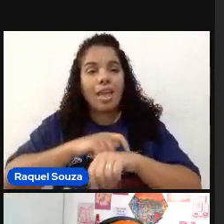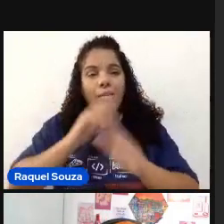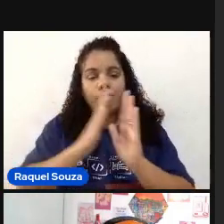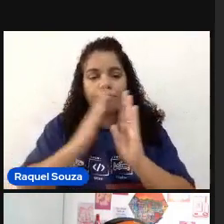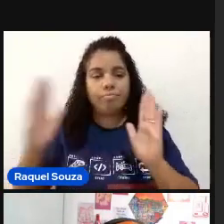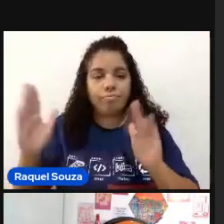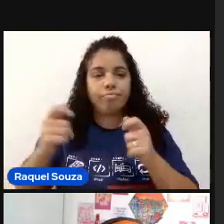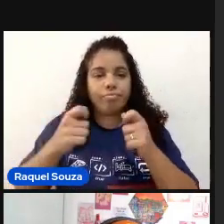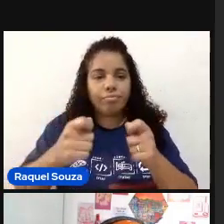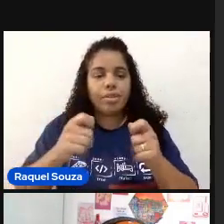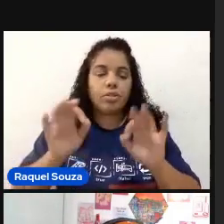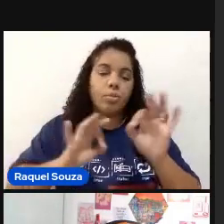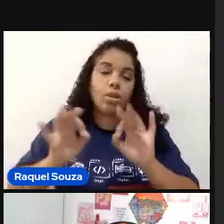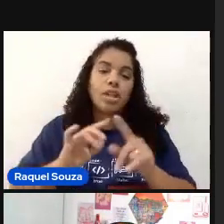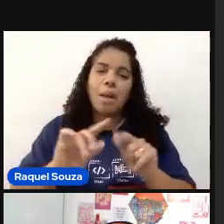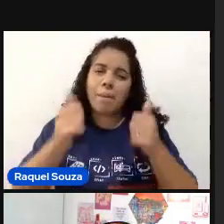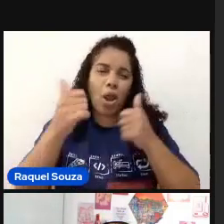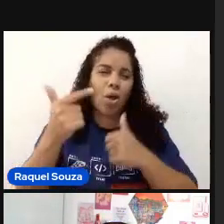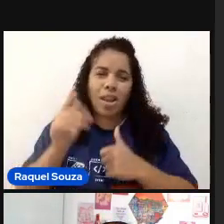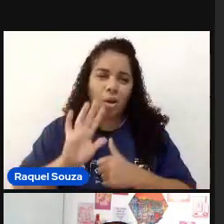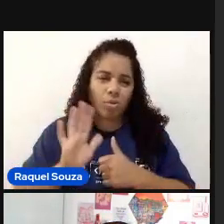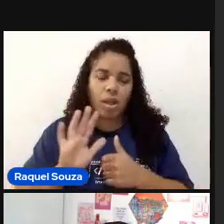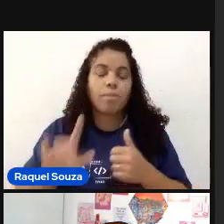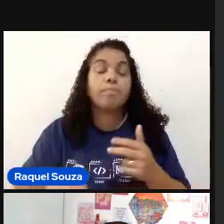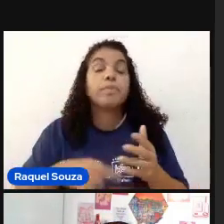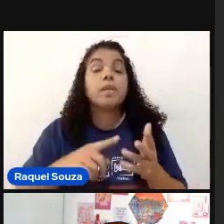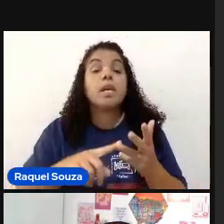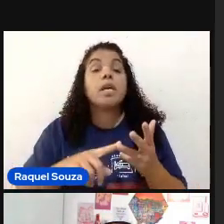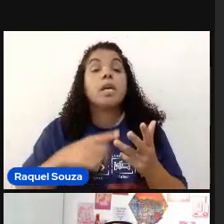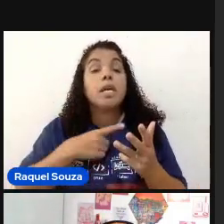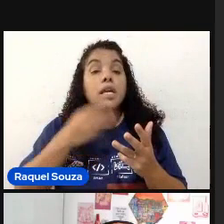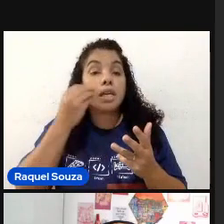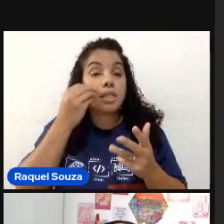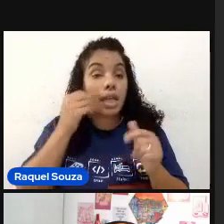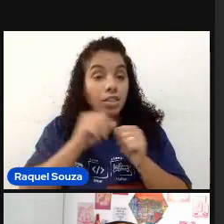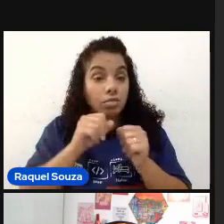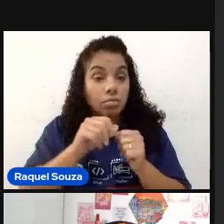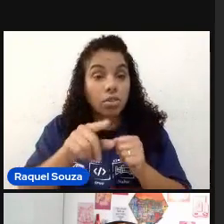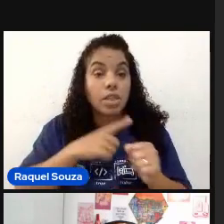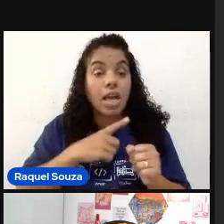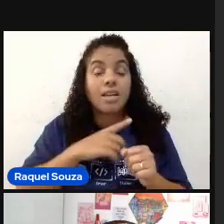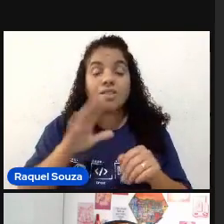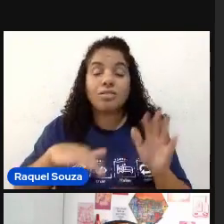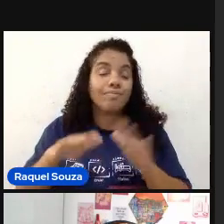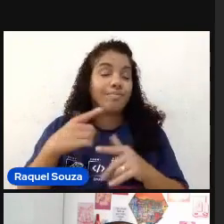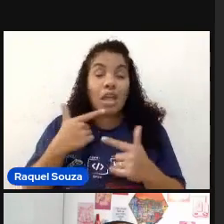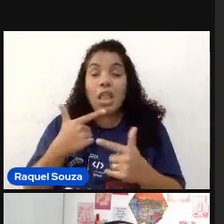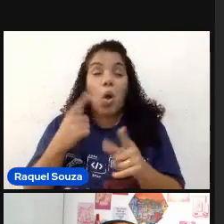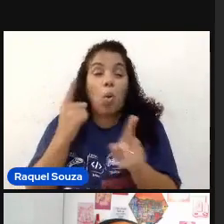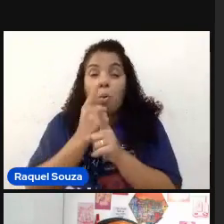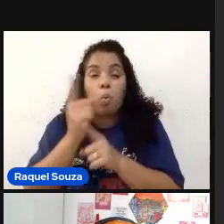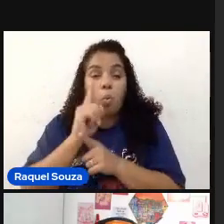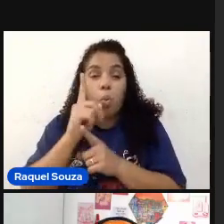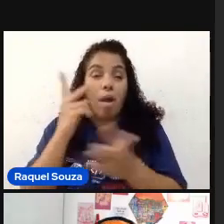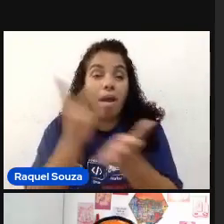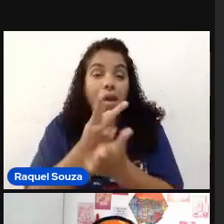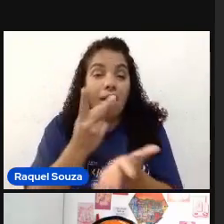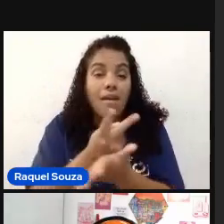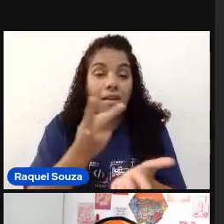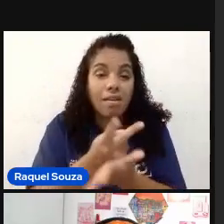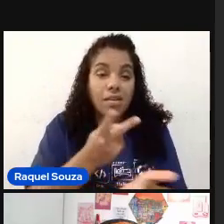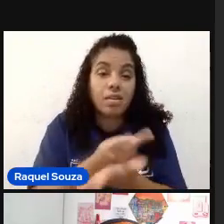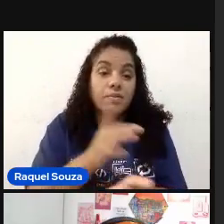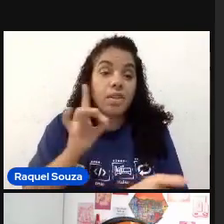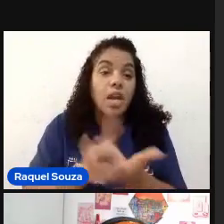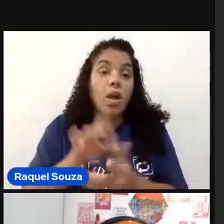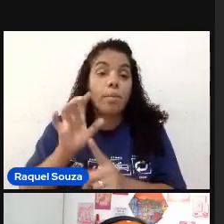do projeto, então é melhor não ter. E que os testes que são realizados, eles muitas das vezes eles não encontram os erros que realmente afetam